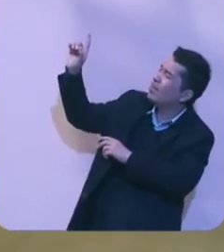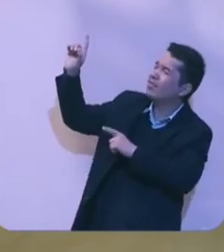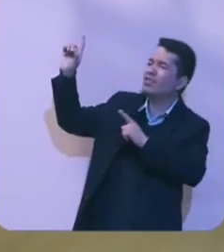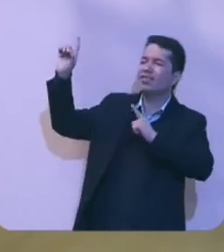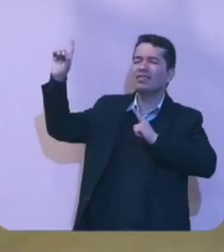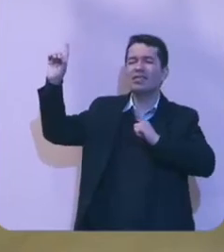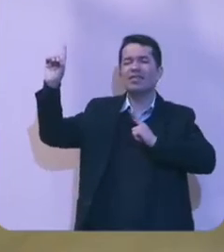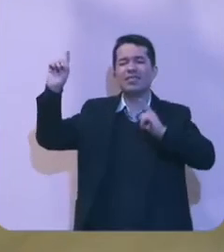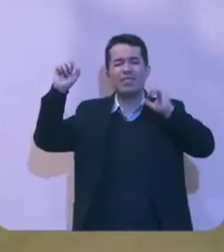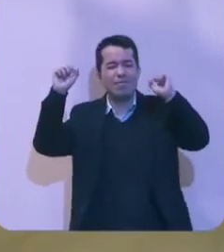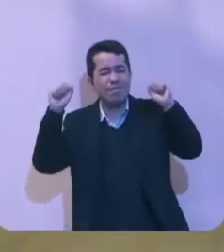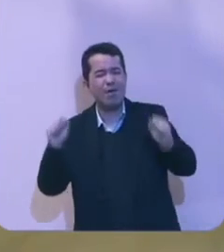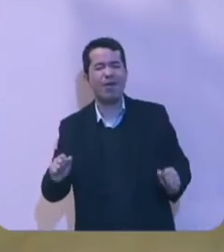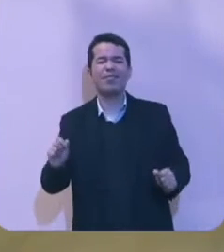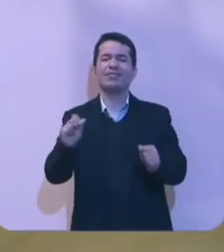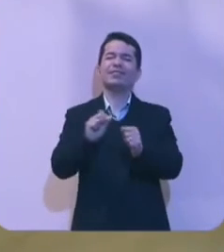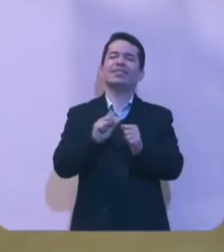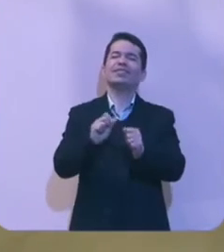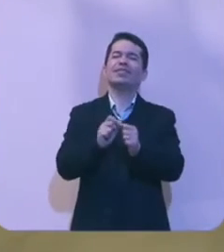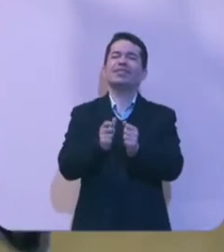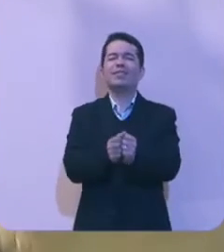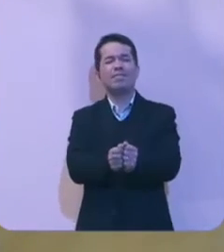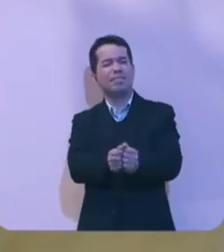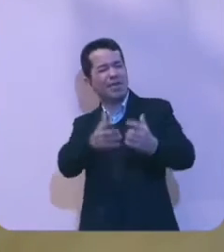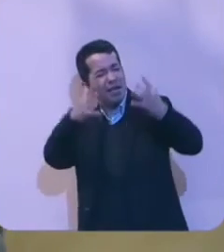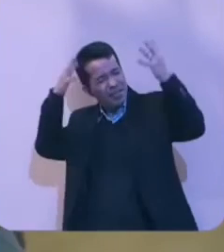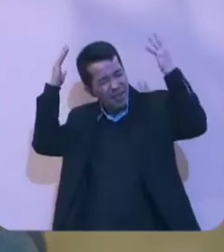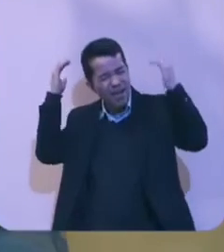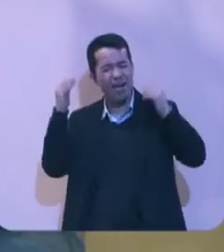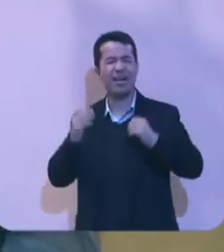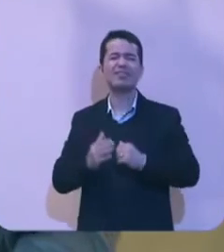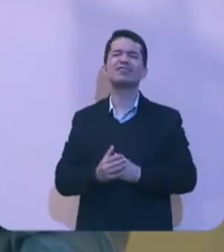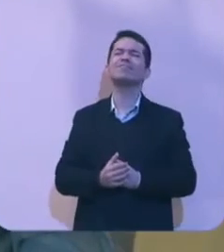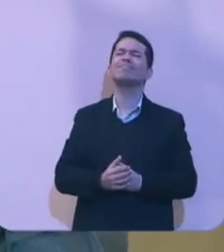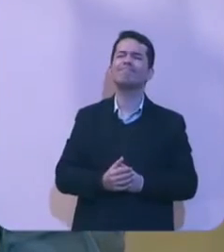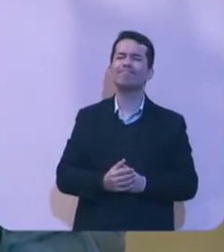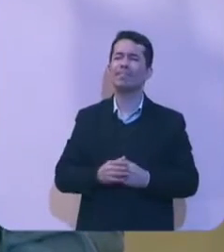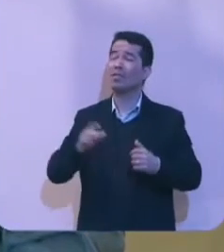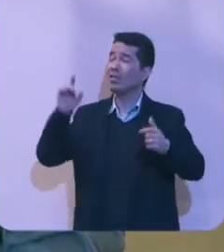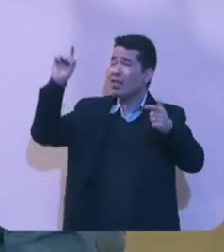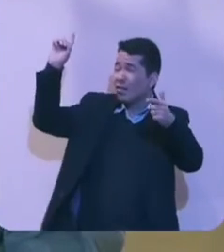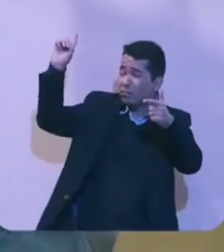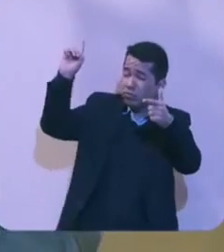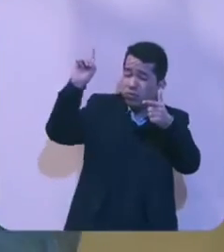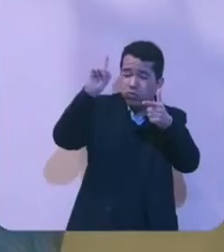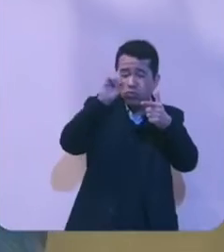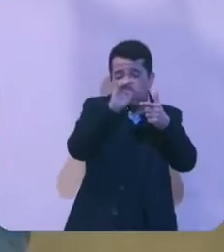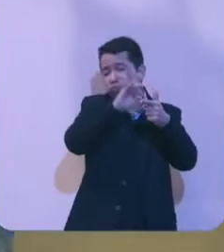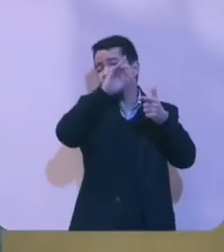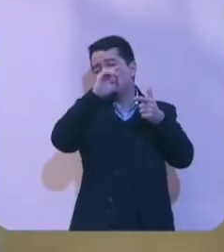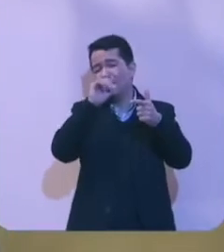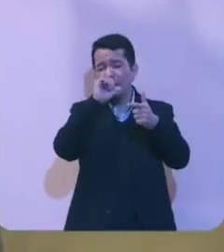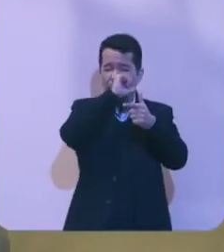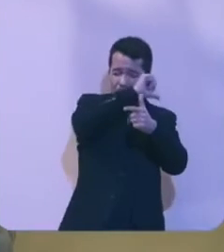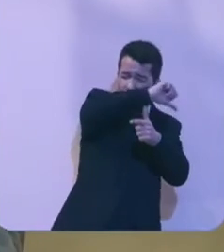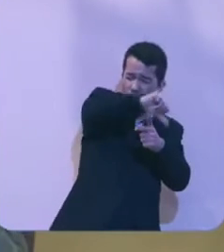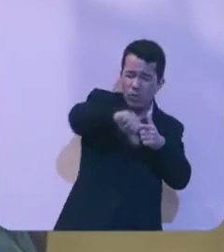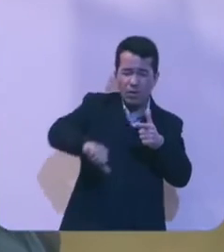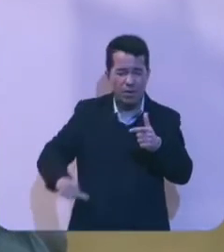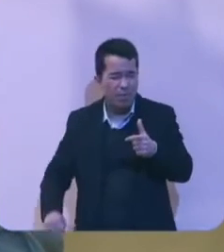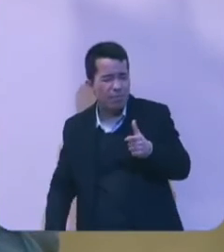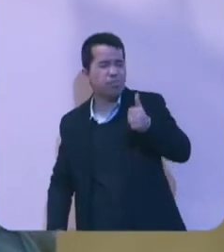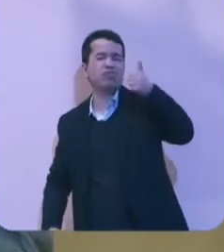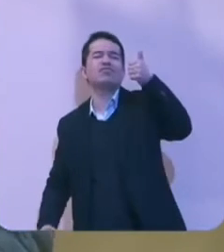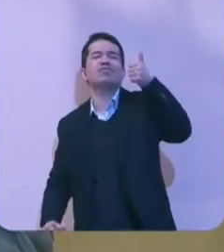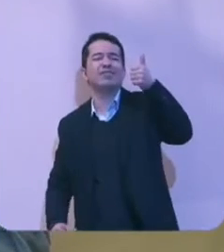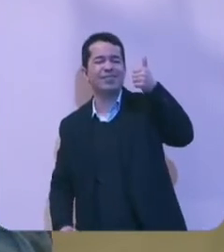mar, mas que está se formando e que vai trazer a chuva nesse lugar, e aí eles já possam te louvar. Que eles possam, Senhor,